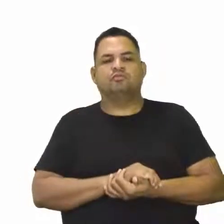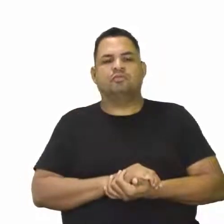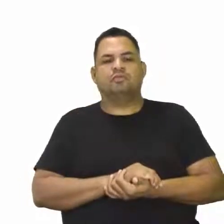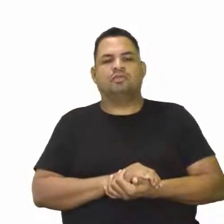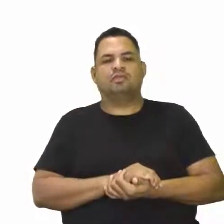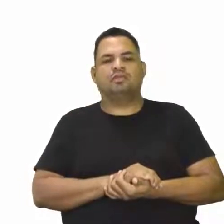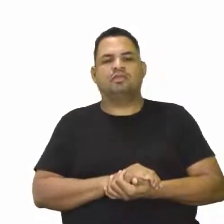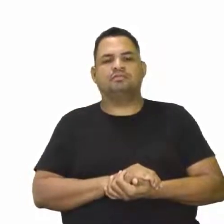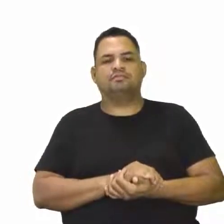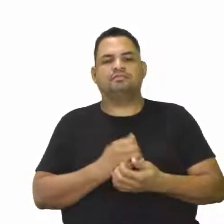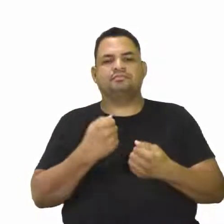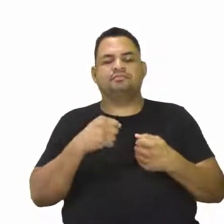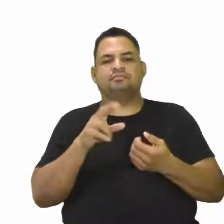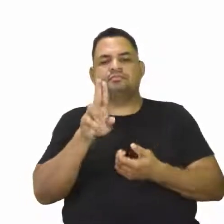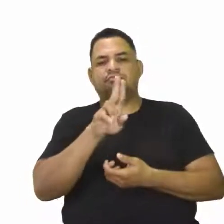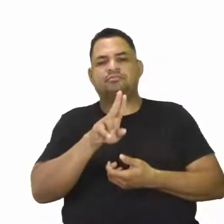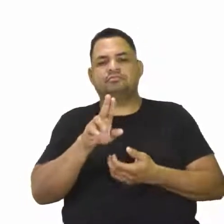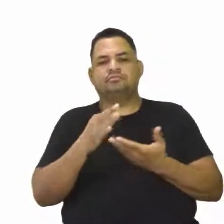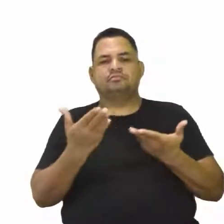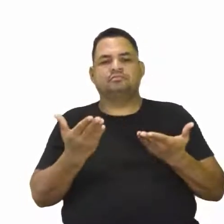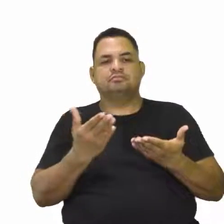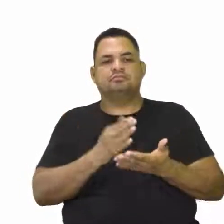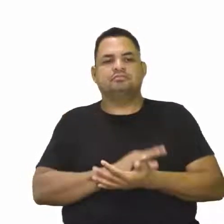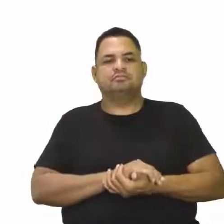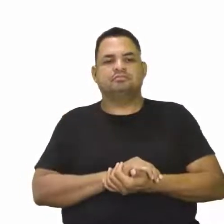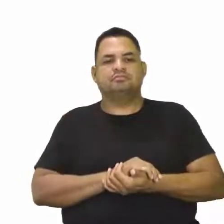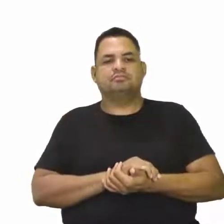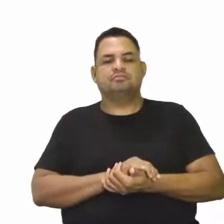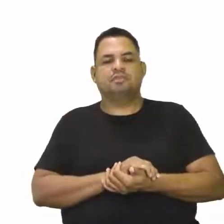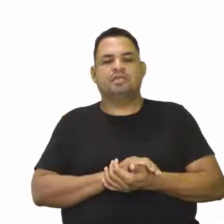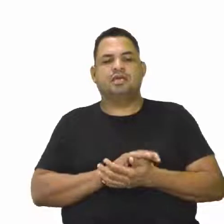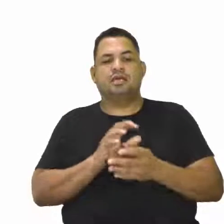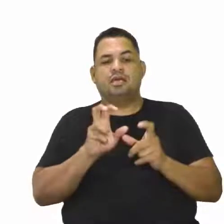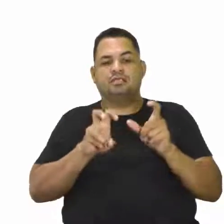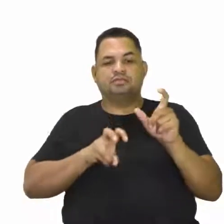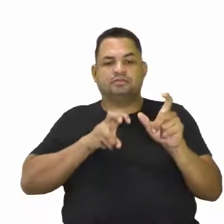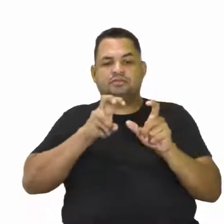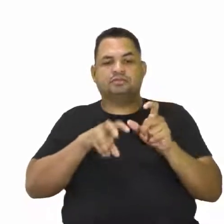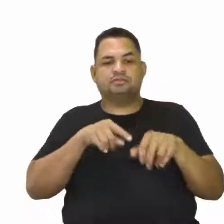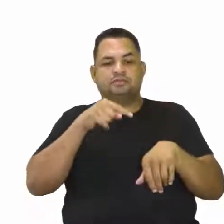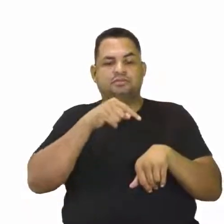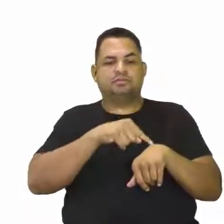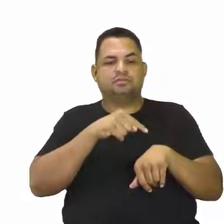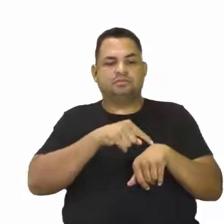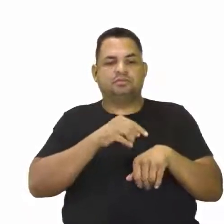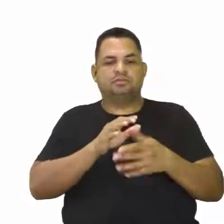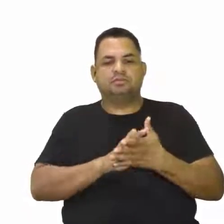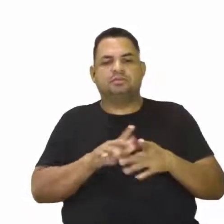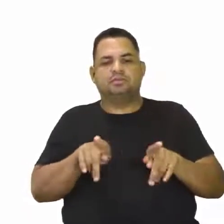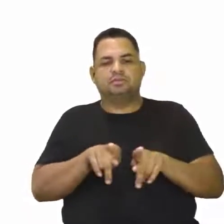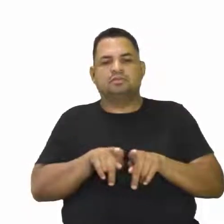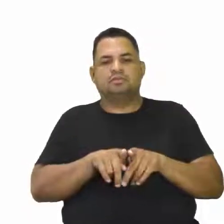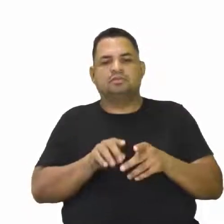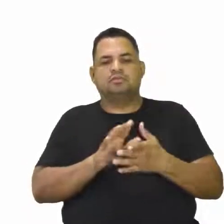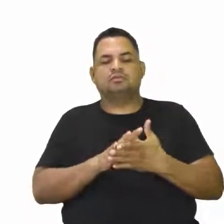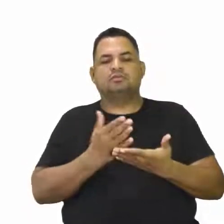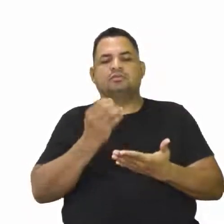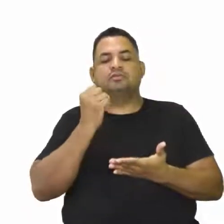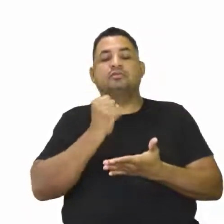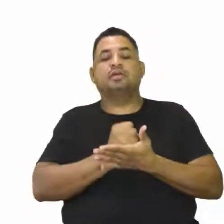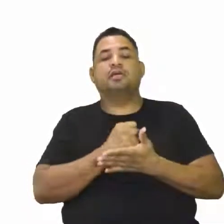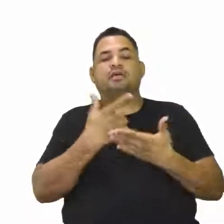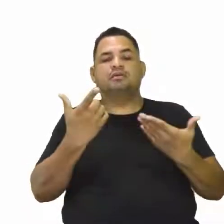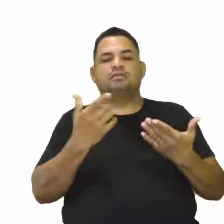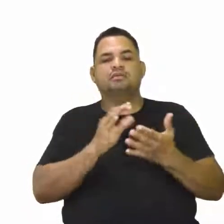temporal e ele pode ser utilizado como advérbio de tempo. Então, o que vai marcar